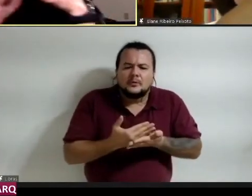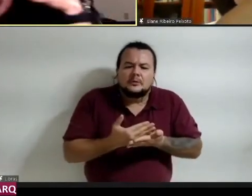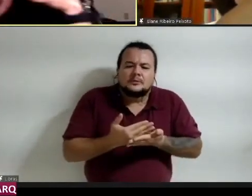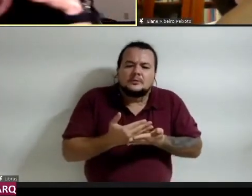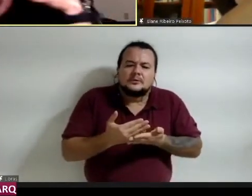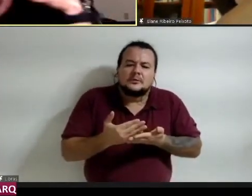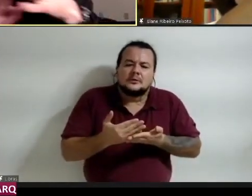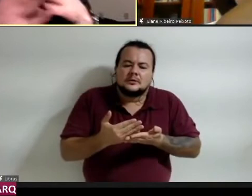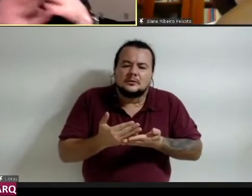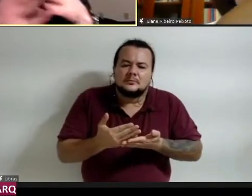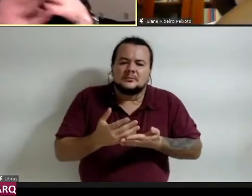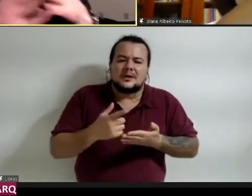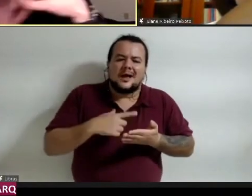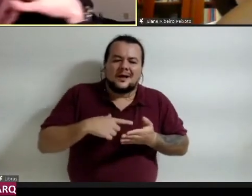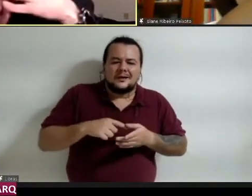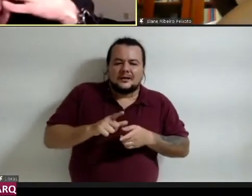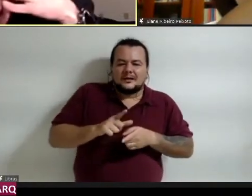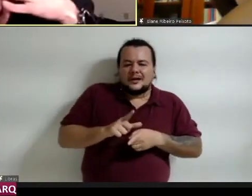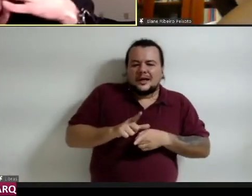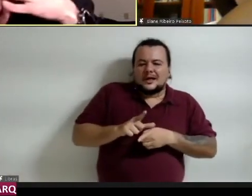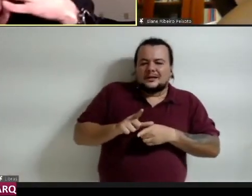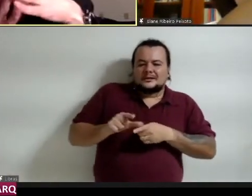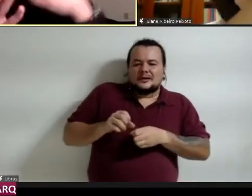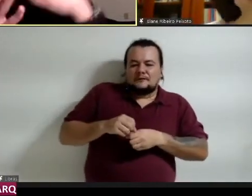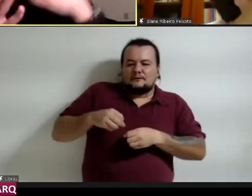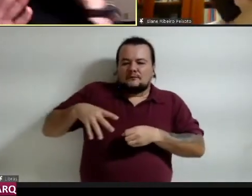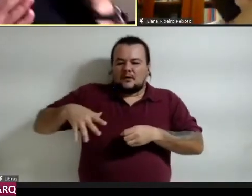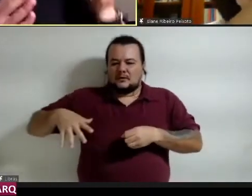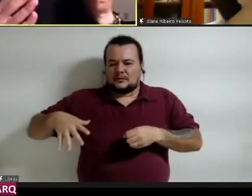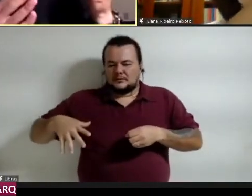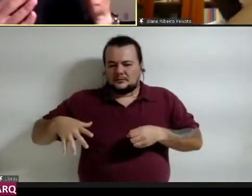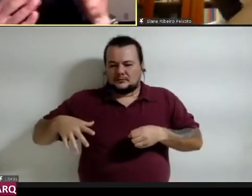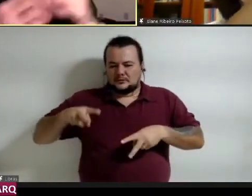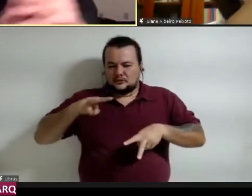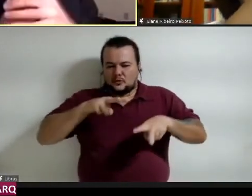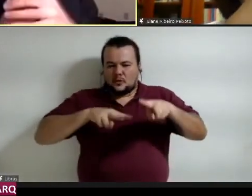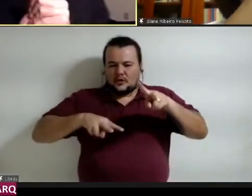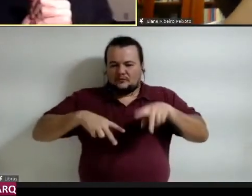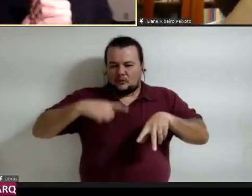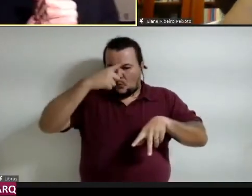a sair um pouco dessa visão antropocêntrica, né? Especialmente hoje em dia.